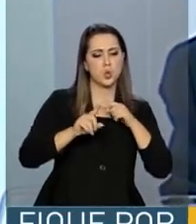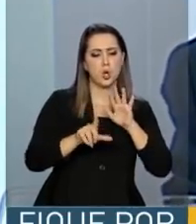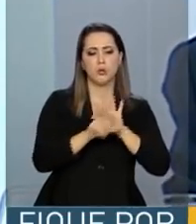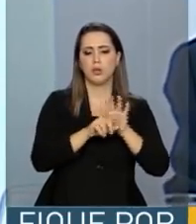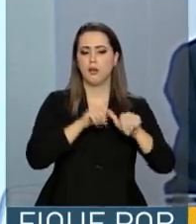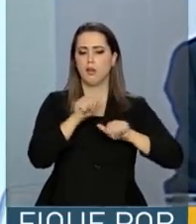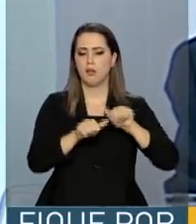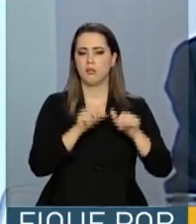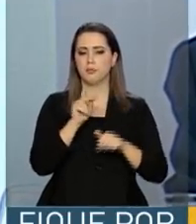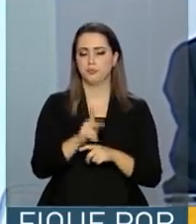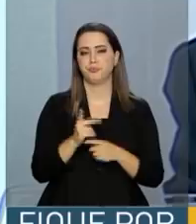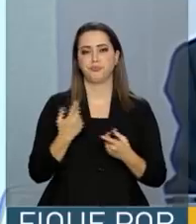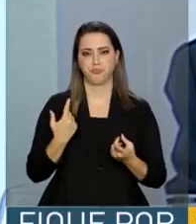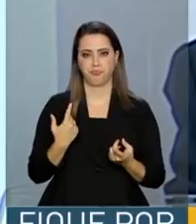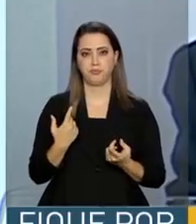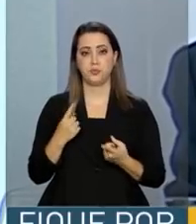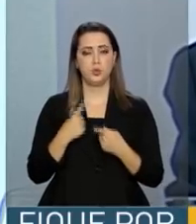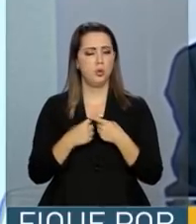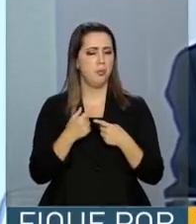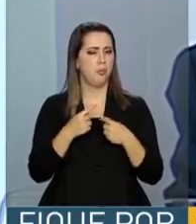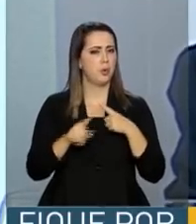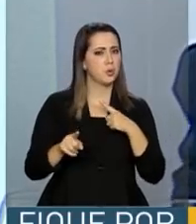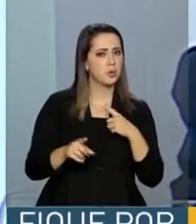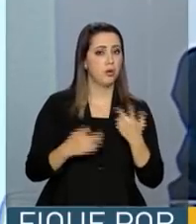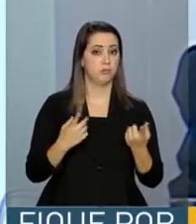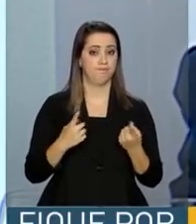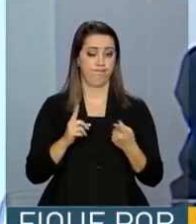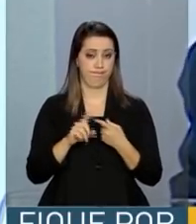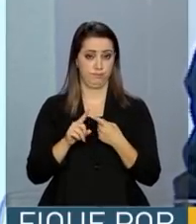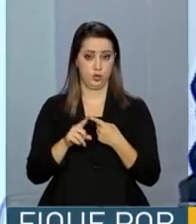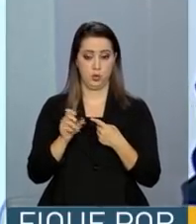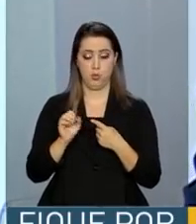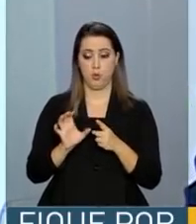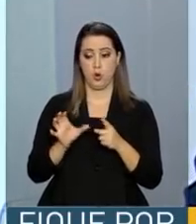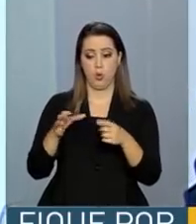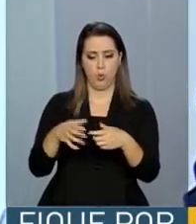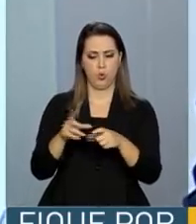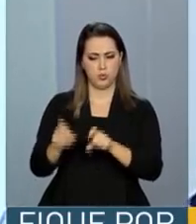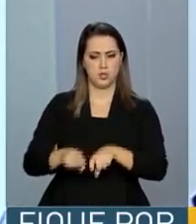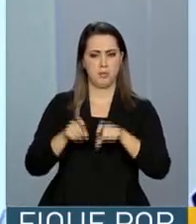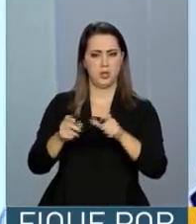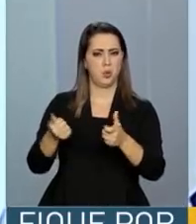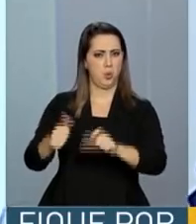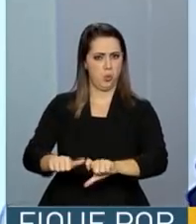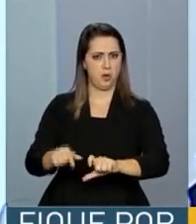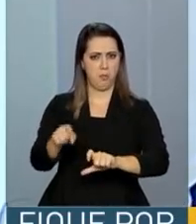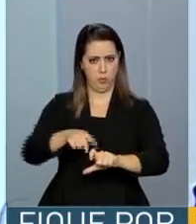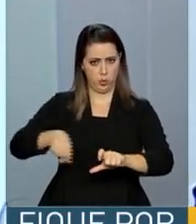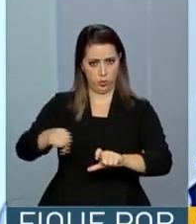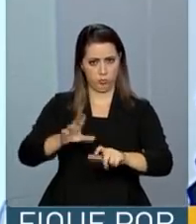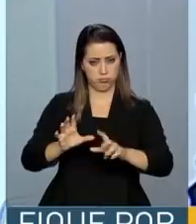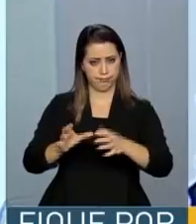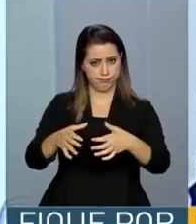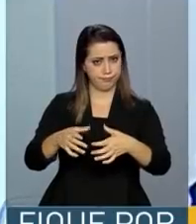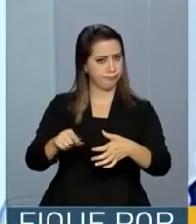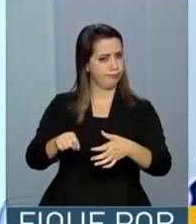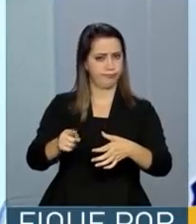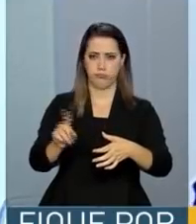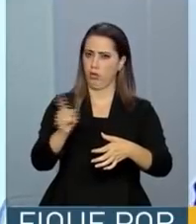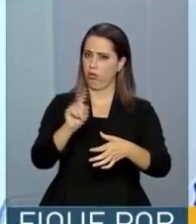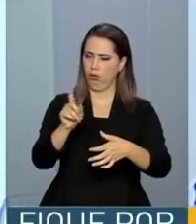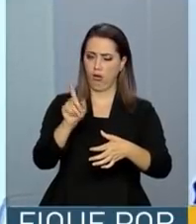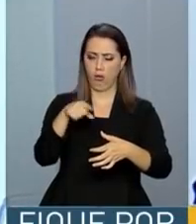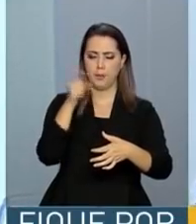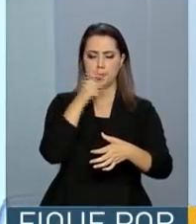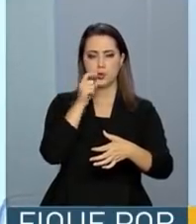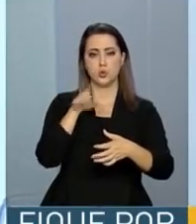bando aprovo porque ela a pena os trabalhadores rurais na verdade trabalhou demais estão